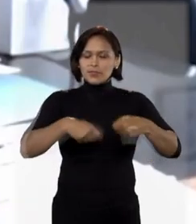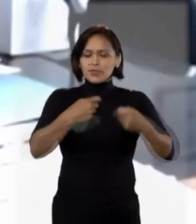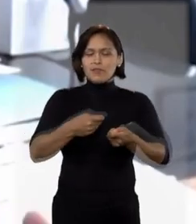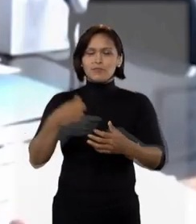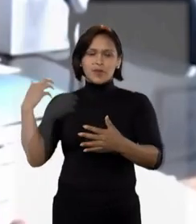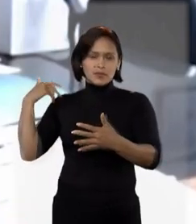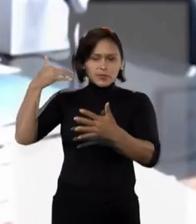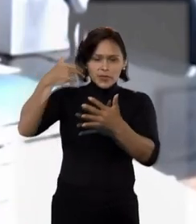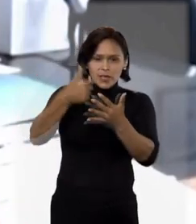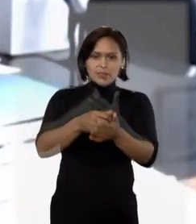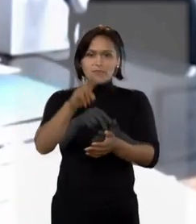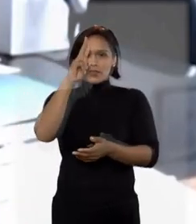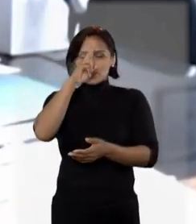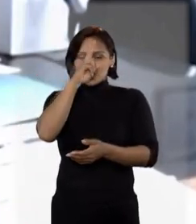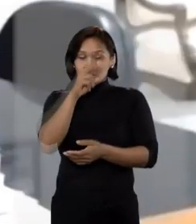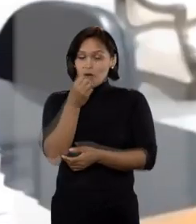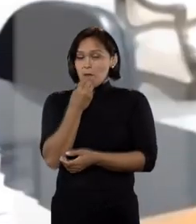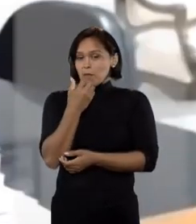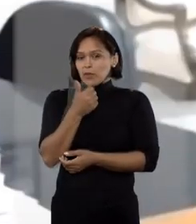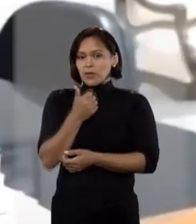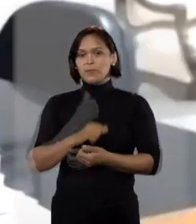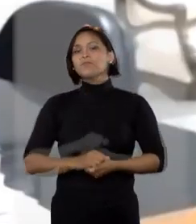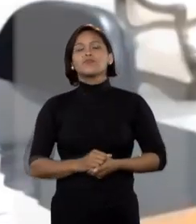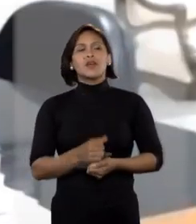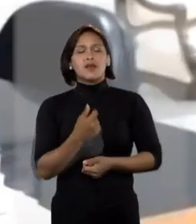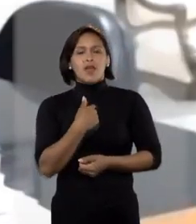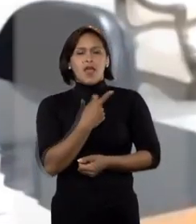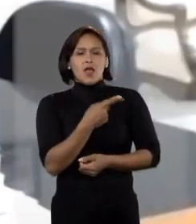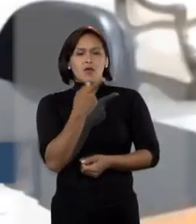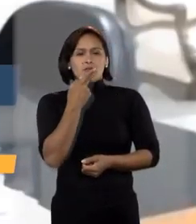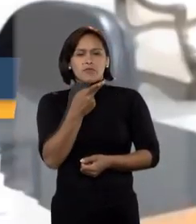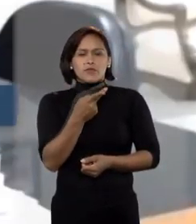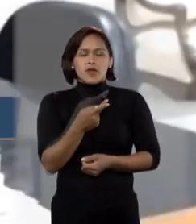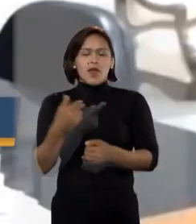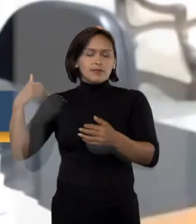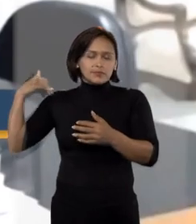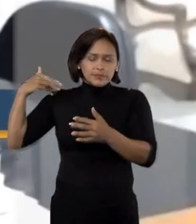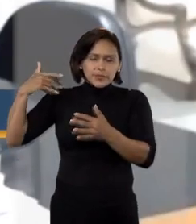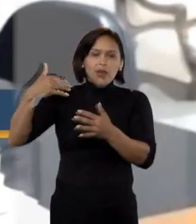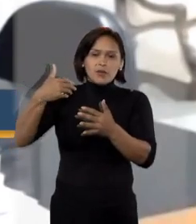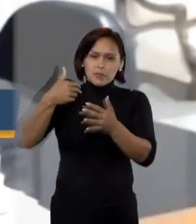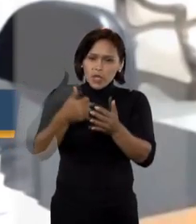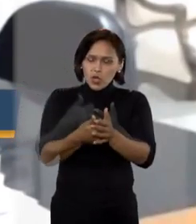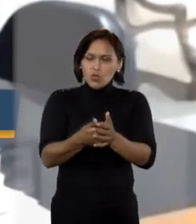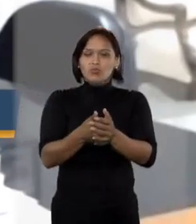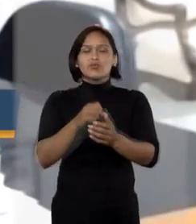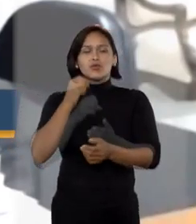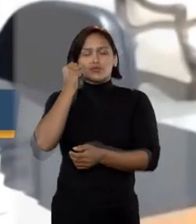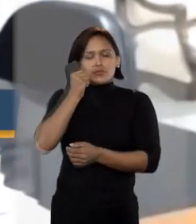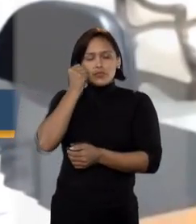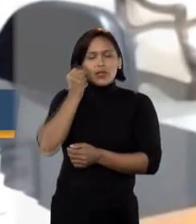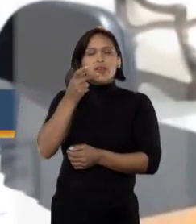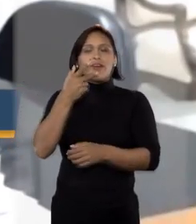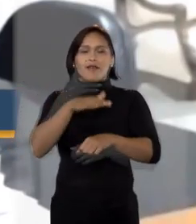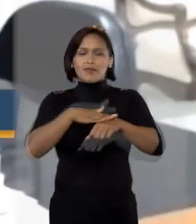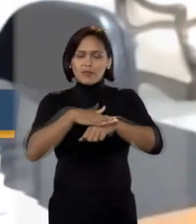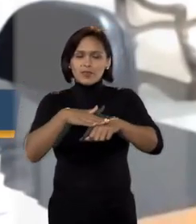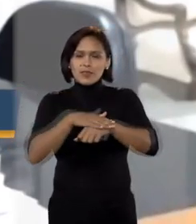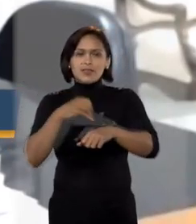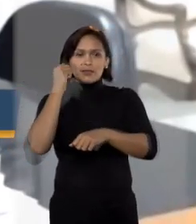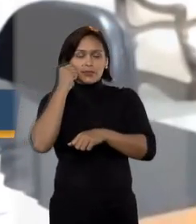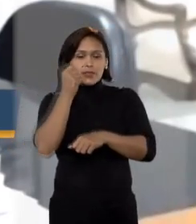trajetórias e histórias inspiradoras. Eu fui fazer a minha todo percurso de ir ao Senado, conversar com os senadores e